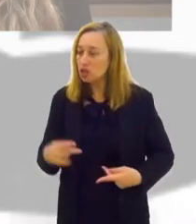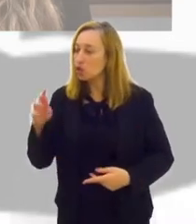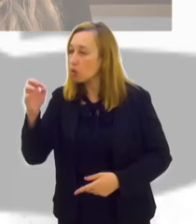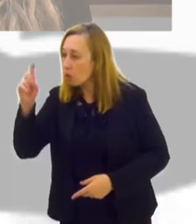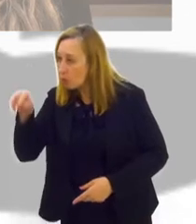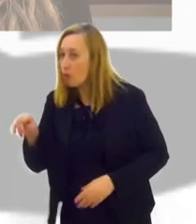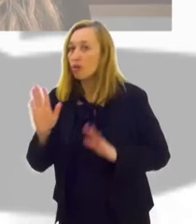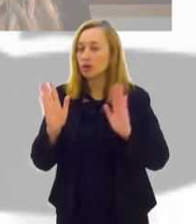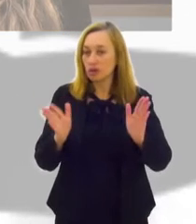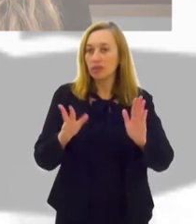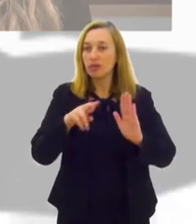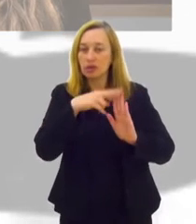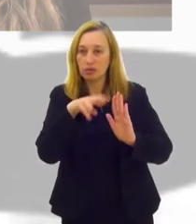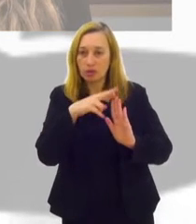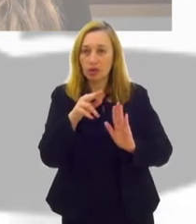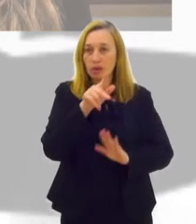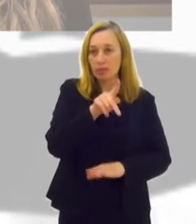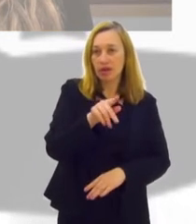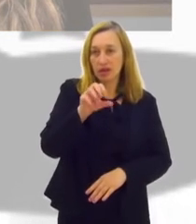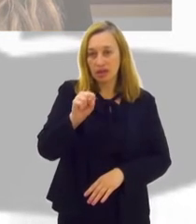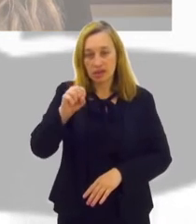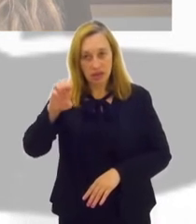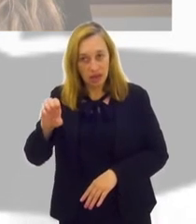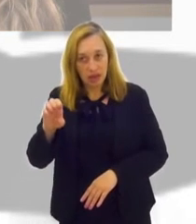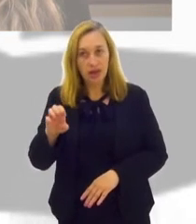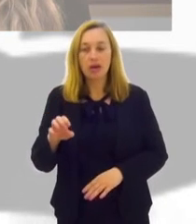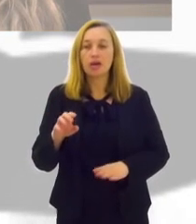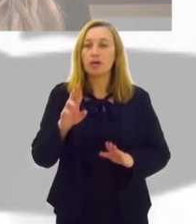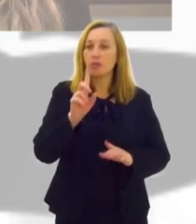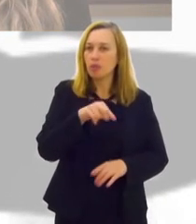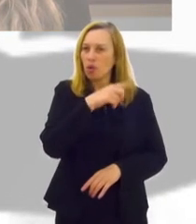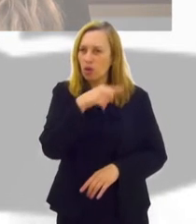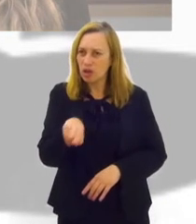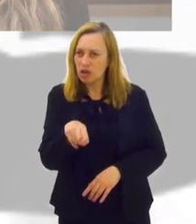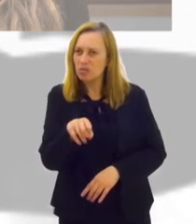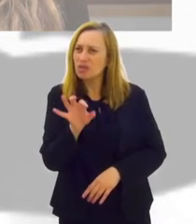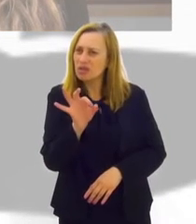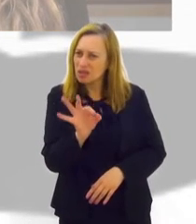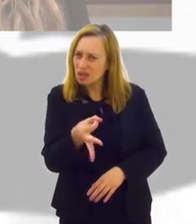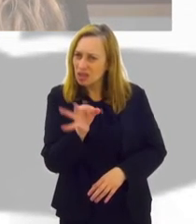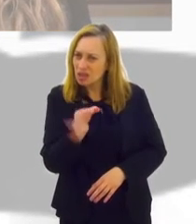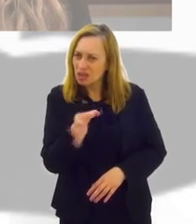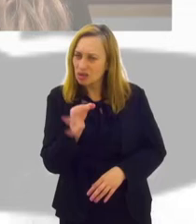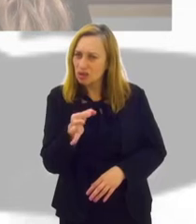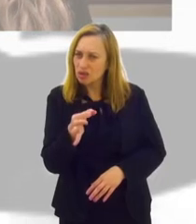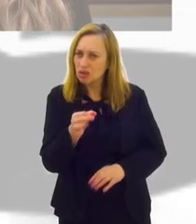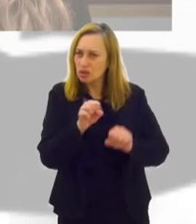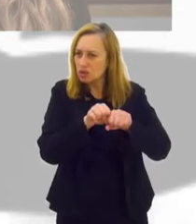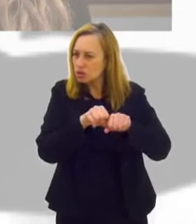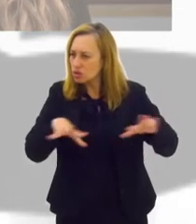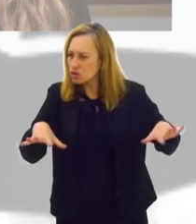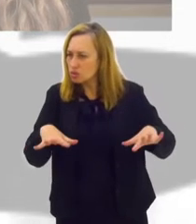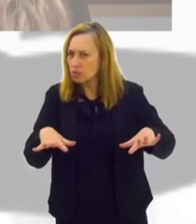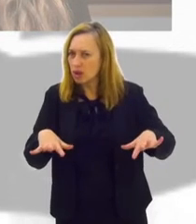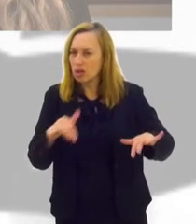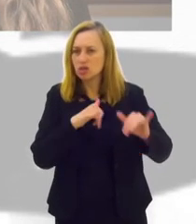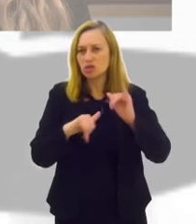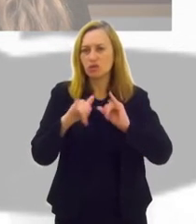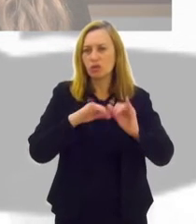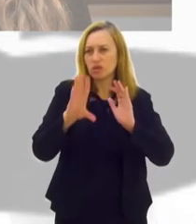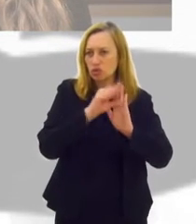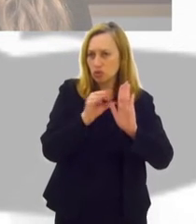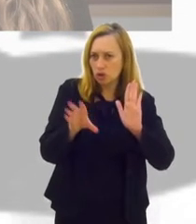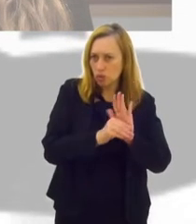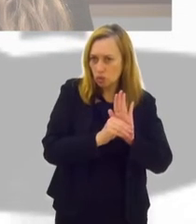Claro, a nossa resolução do TSE proíbe sumariamente o disparo em massa